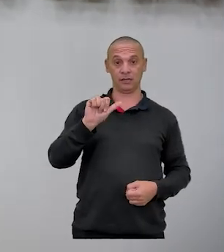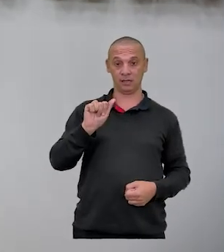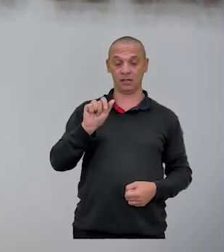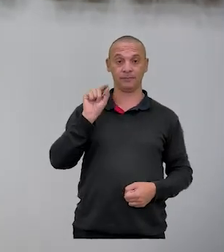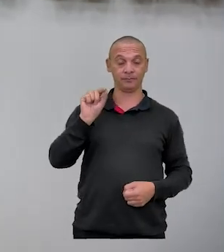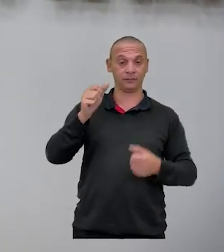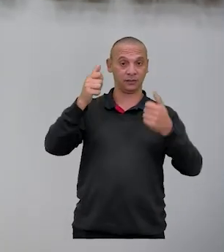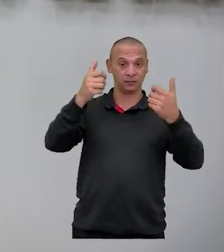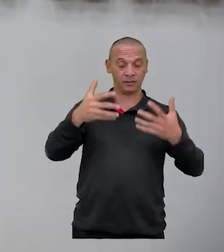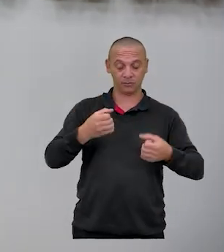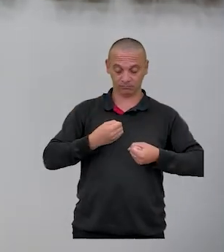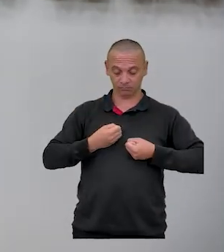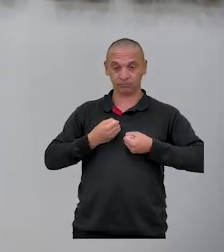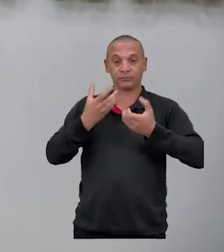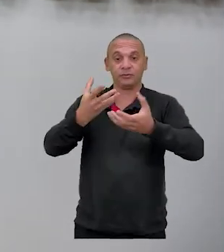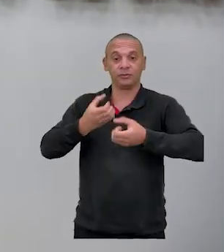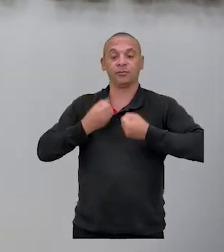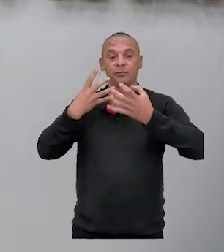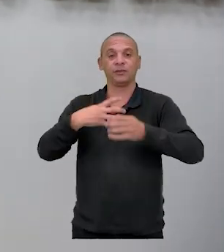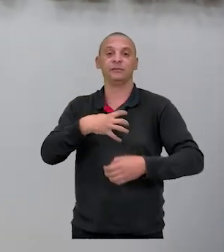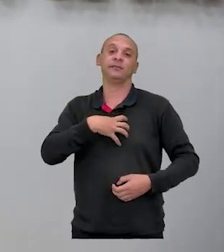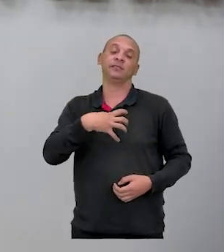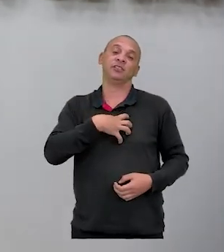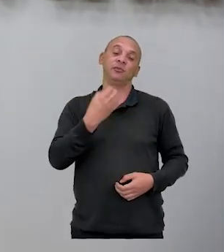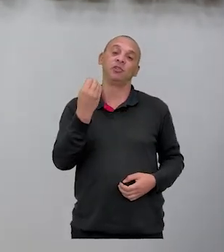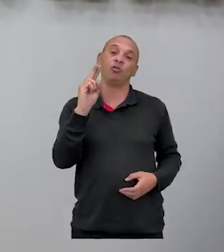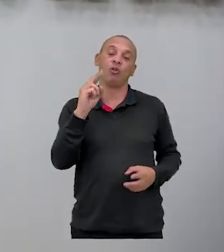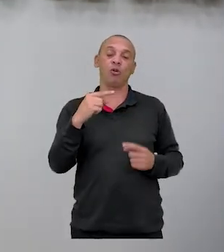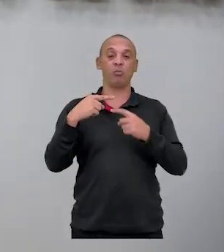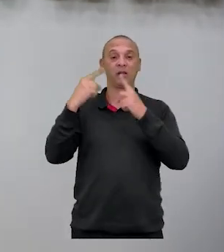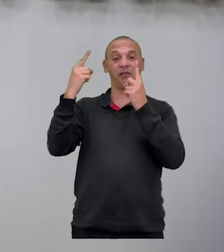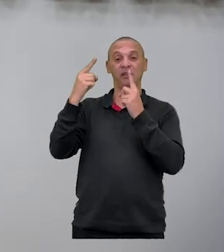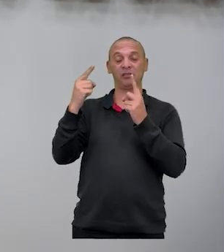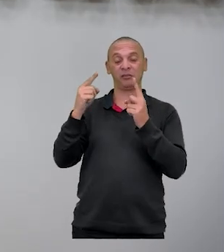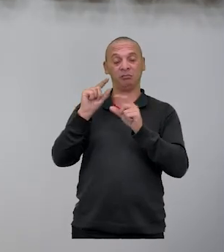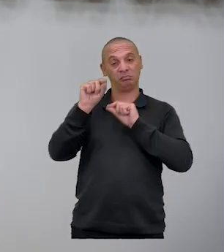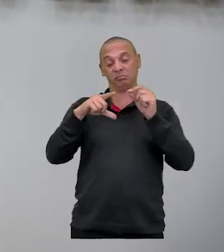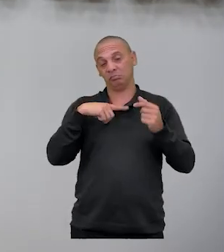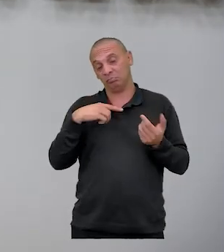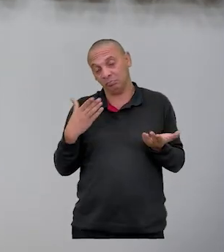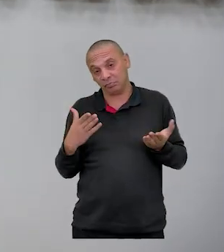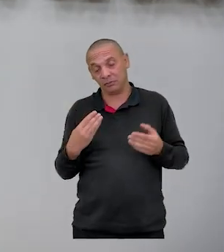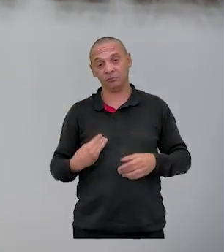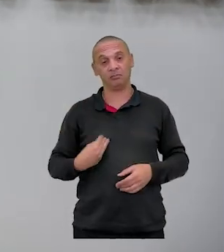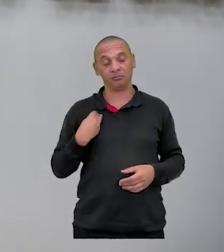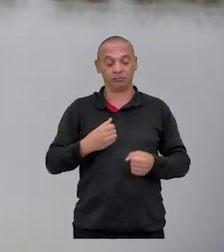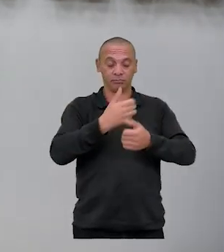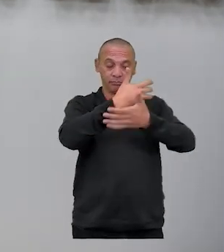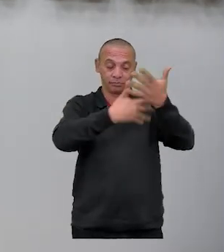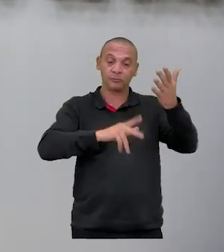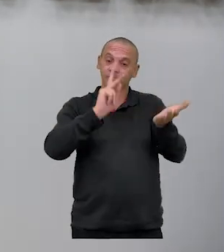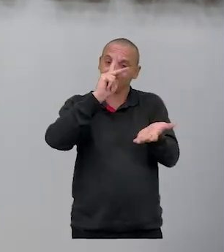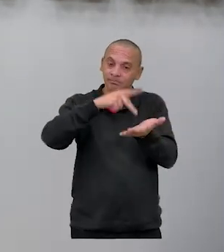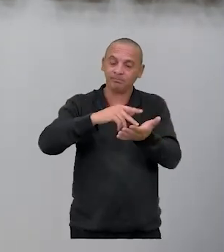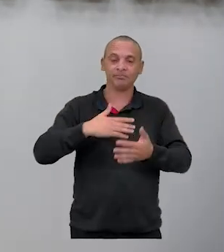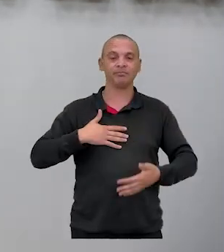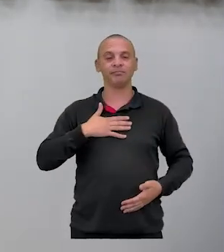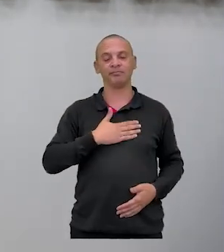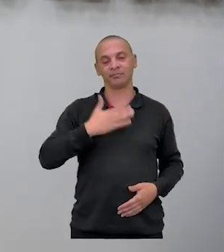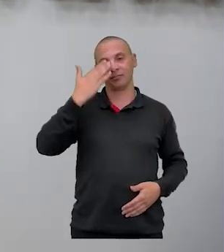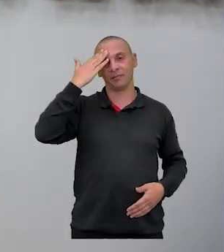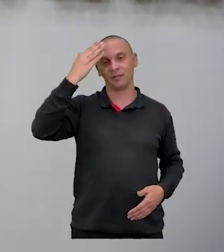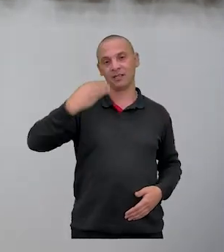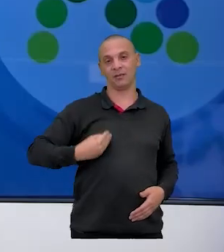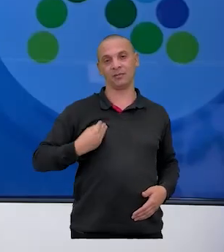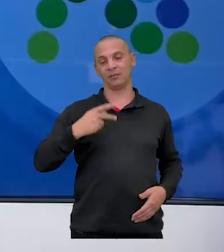Carla Chaves, ela fala expressar um sentimento ou realizar uma crítica. Então, os alunos estão participando bastante, também já quero agradecer a participação